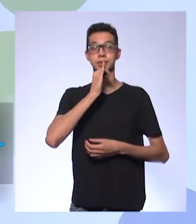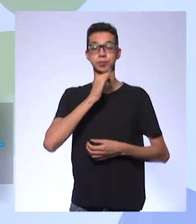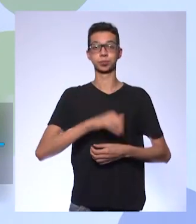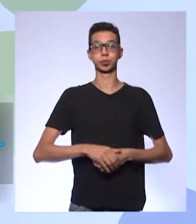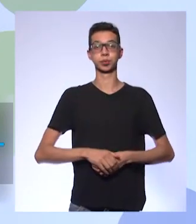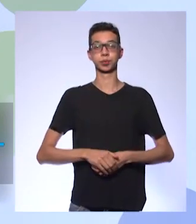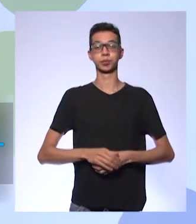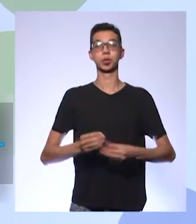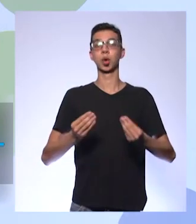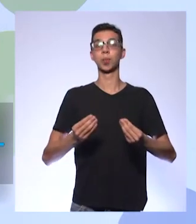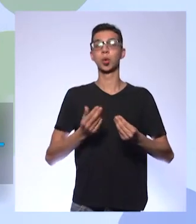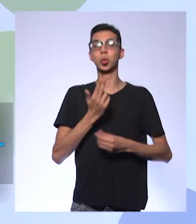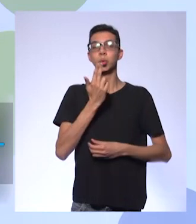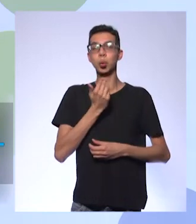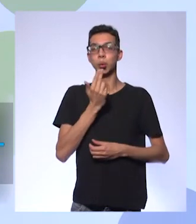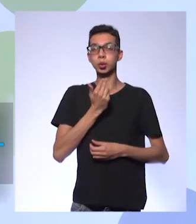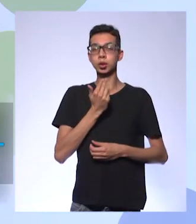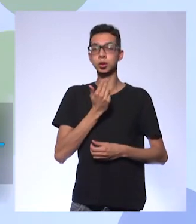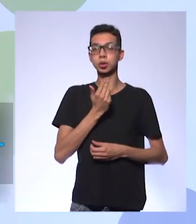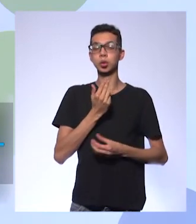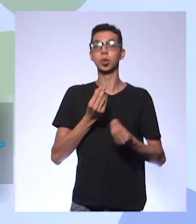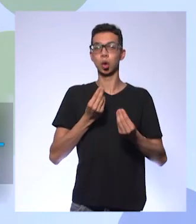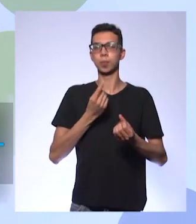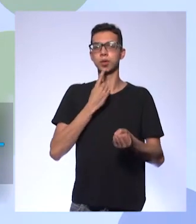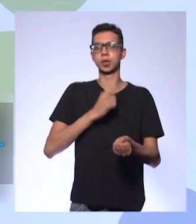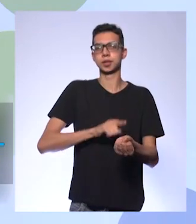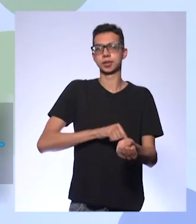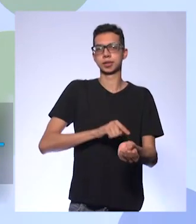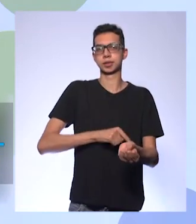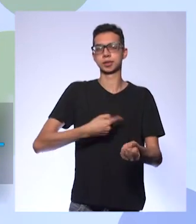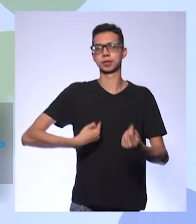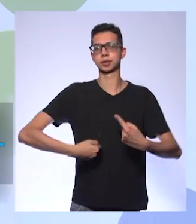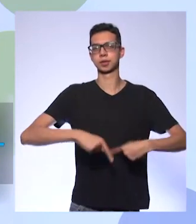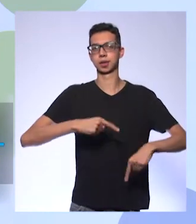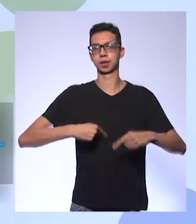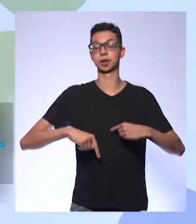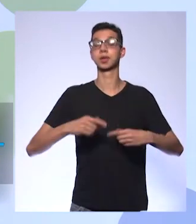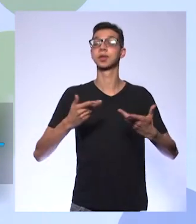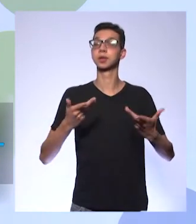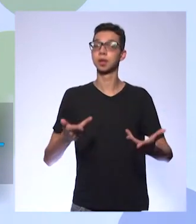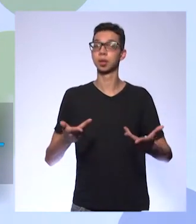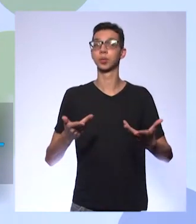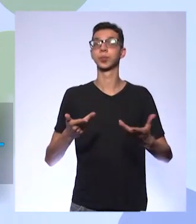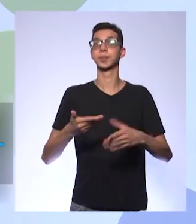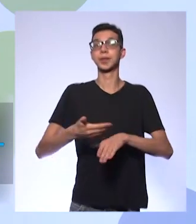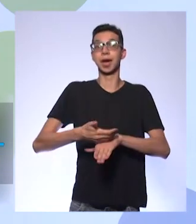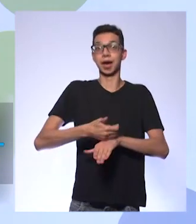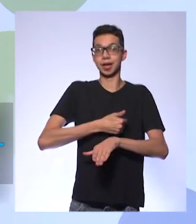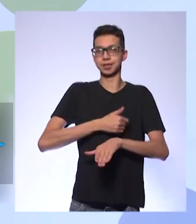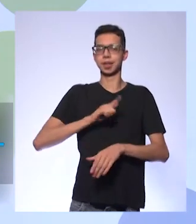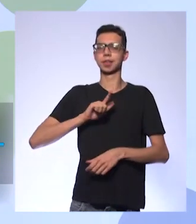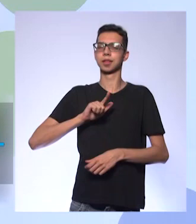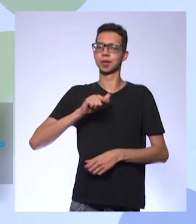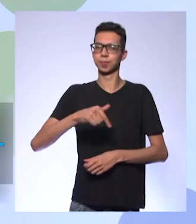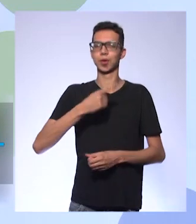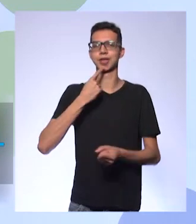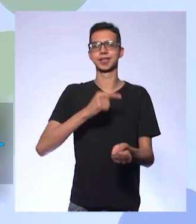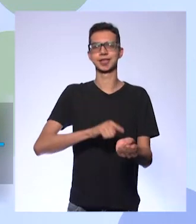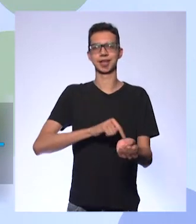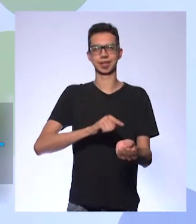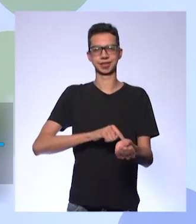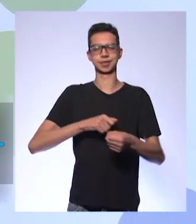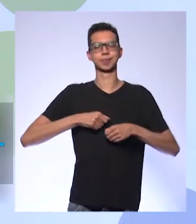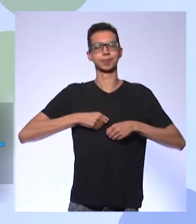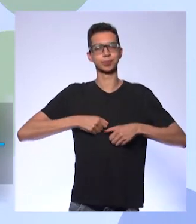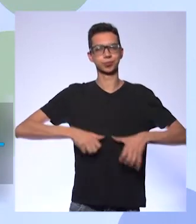Como que esses nutrientes eles vão parar na corrente sanguínea, né? Então, é um processo ali, digamos, antes de chegar na corrente sanguínea, né?